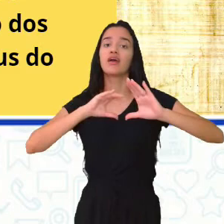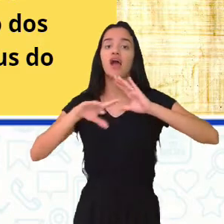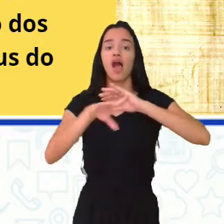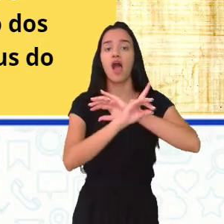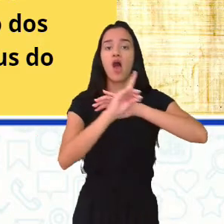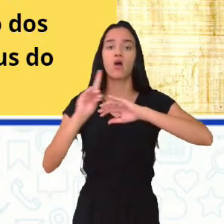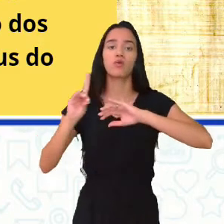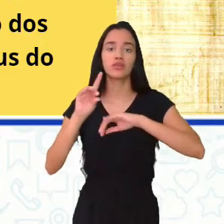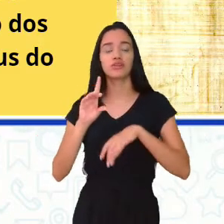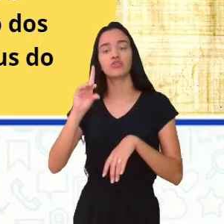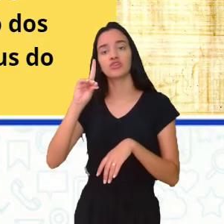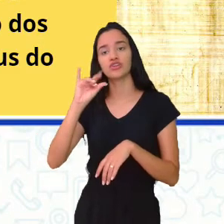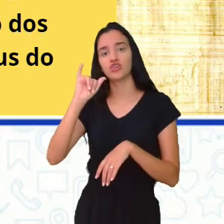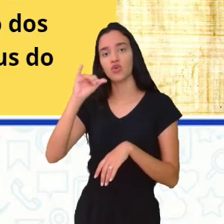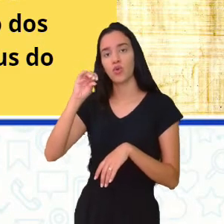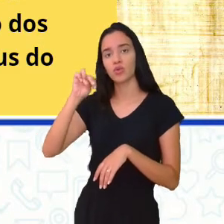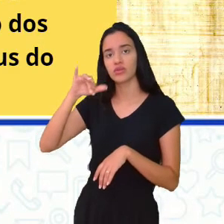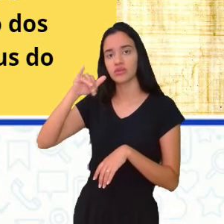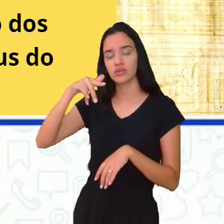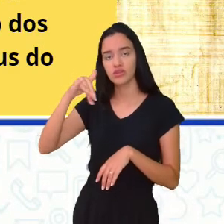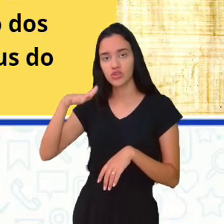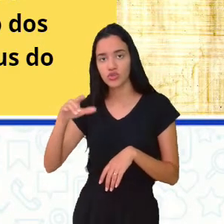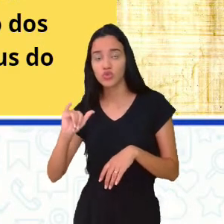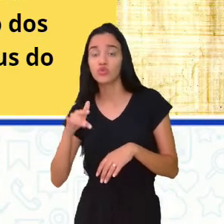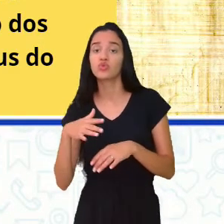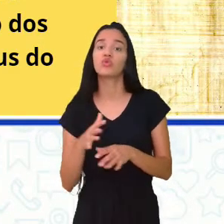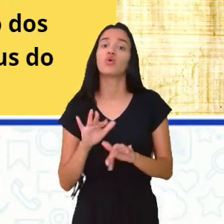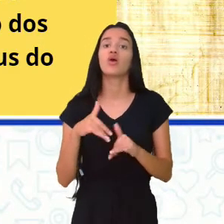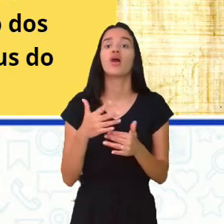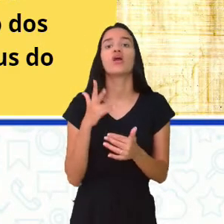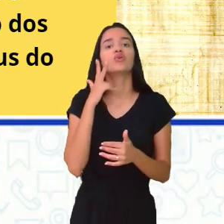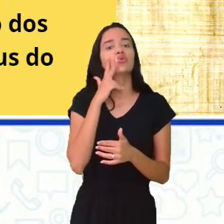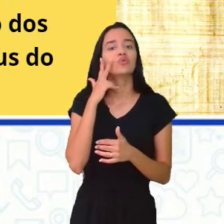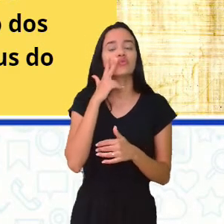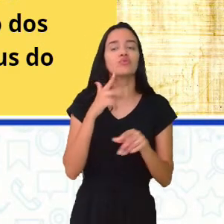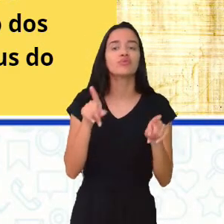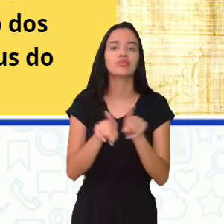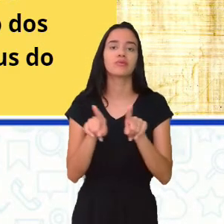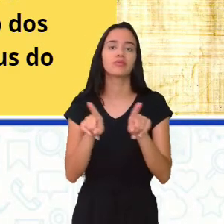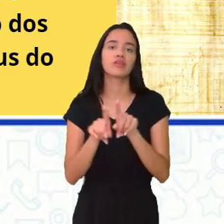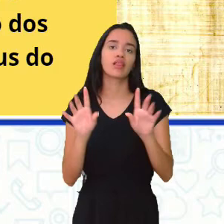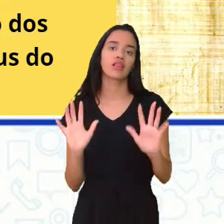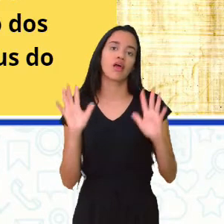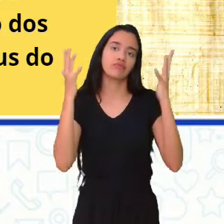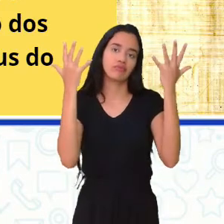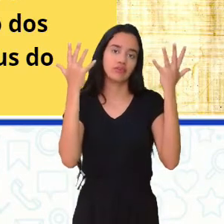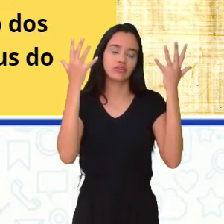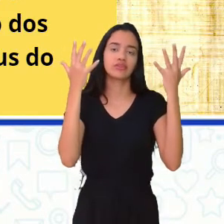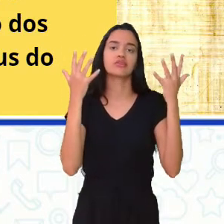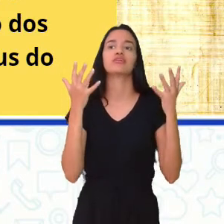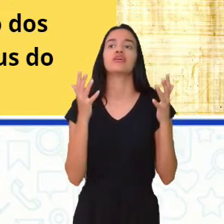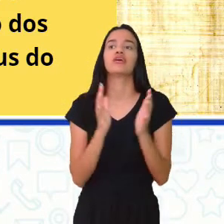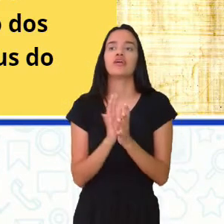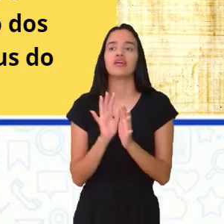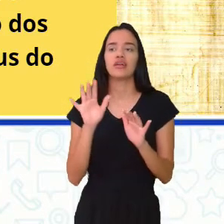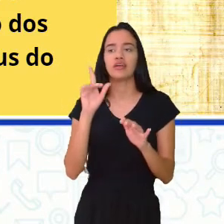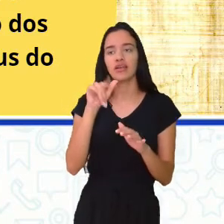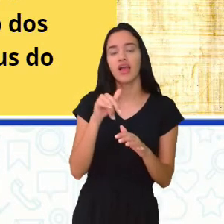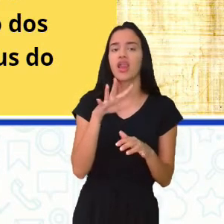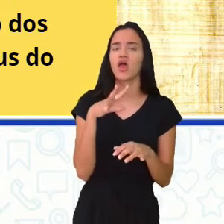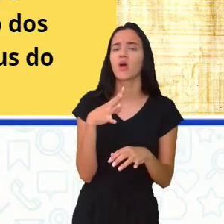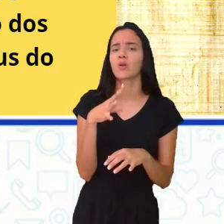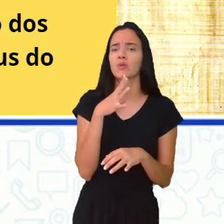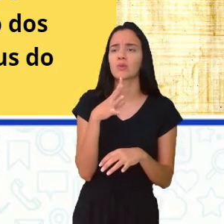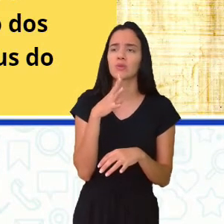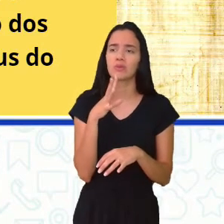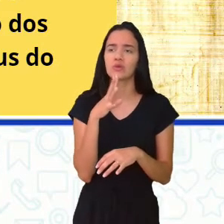deus Dionísio, o deus do vinho e das festas. Então, o deus Dionísio da Grécia, ele era